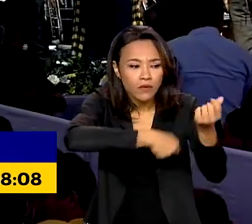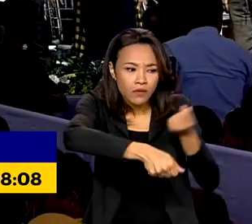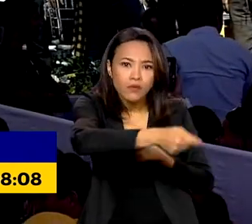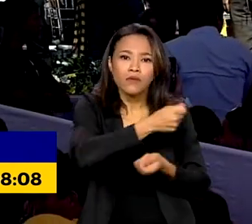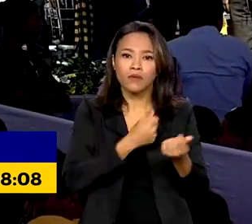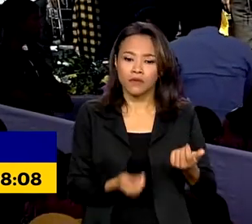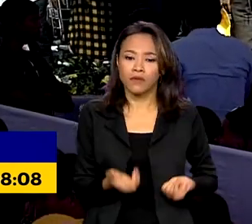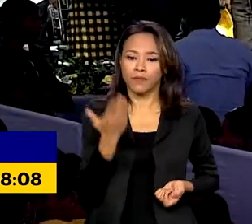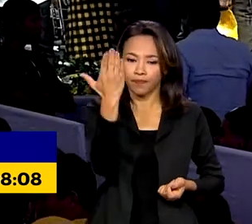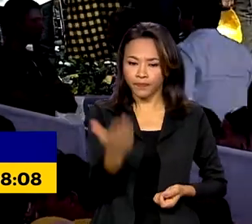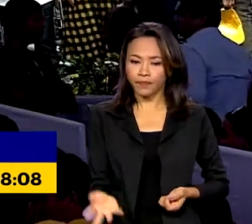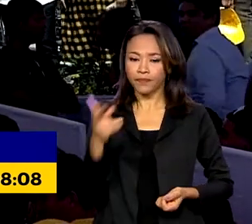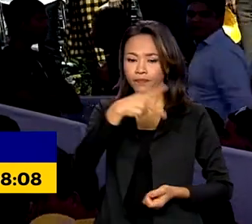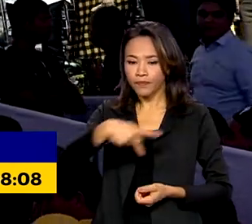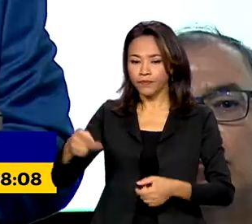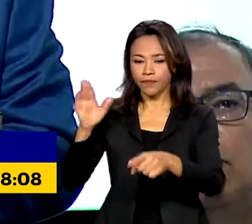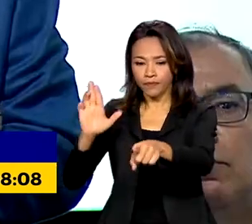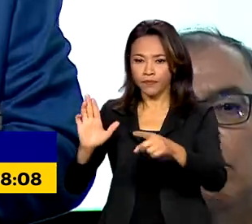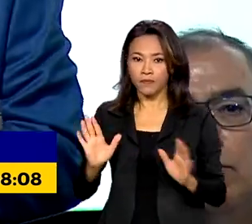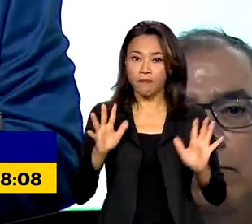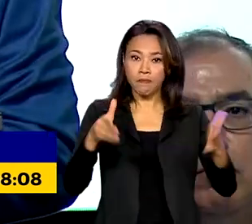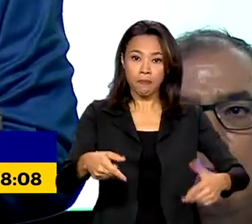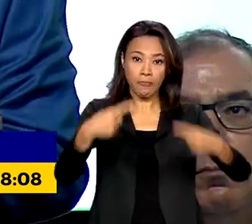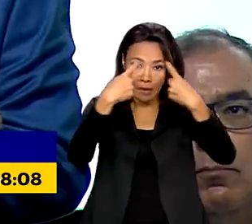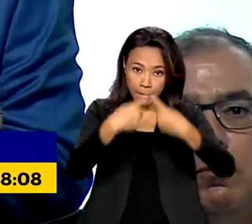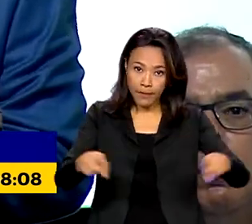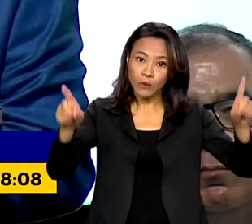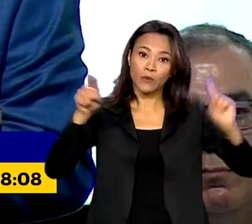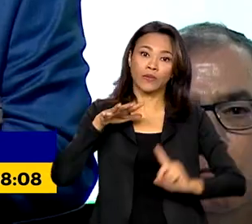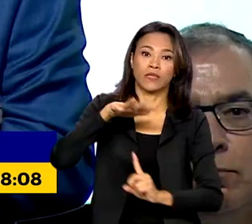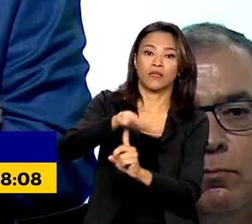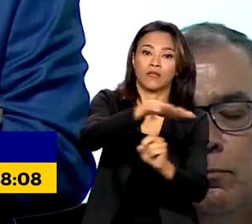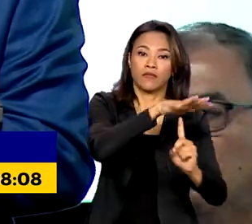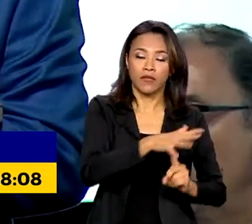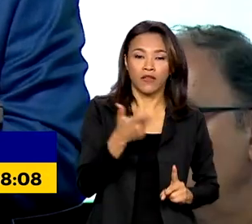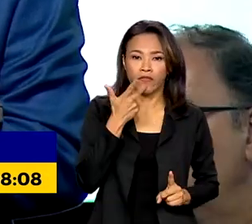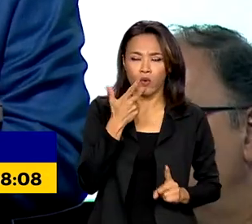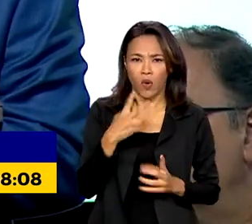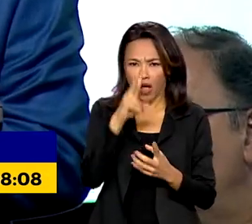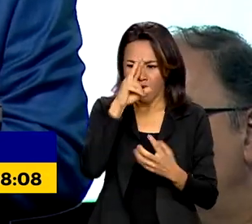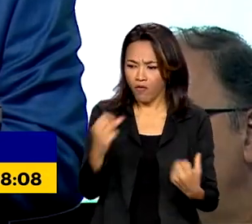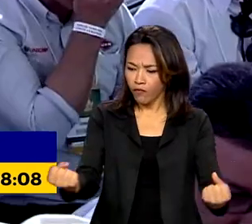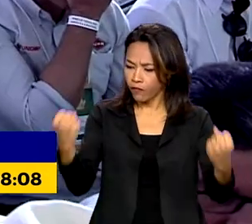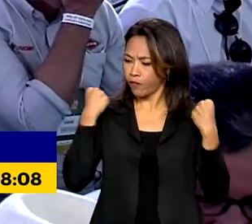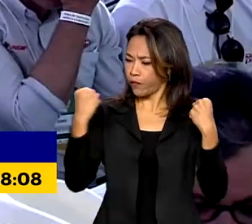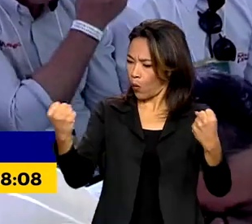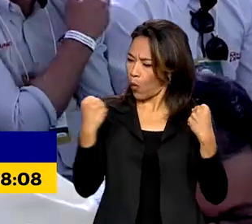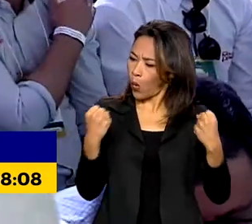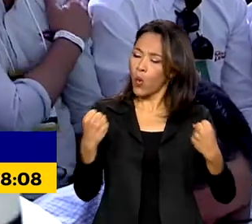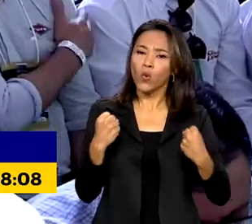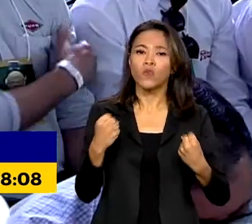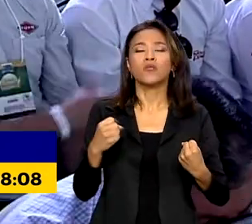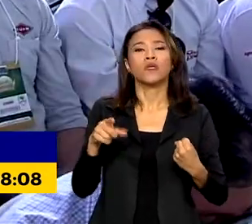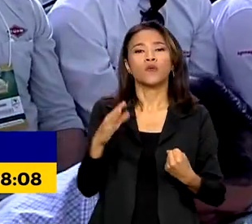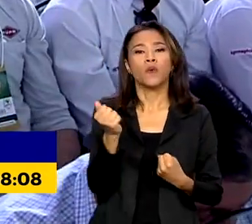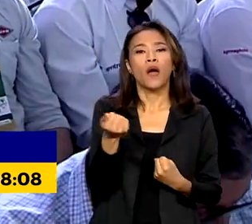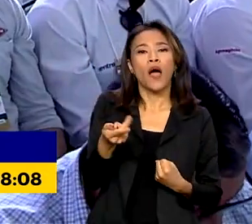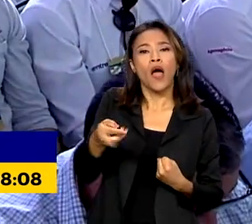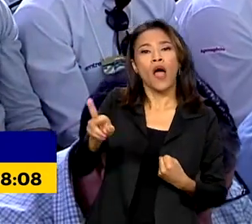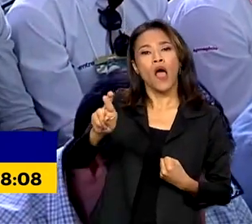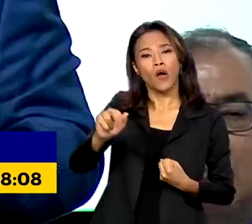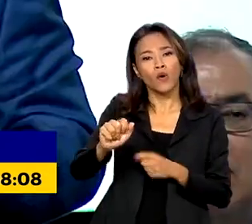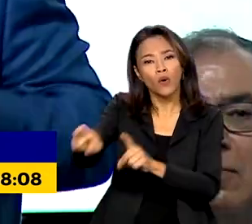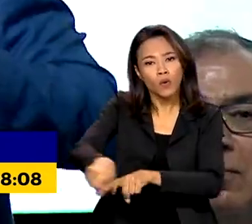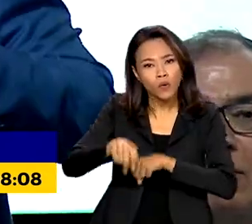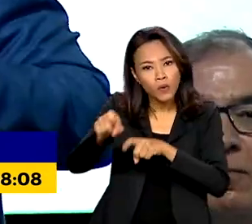Lula participou da abertura da feira. Ele destacou a força do agro e voltou a defender a queda de juros para a economia